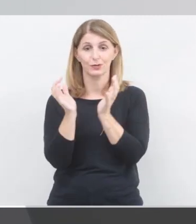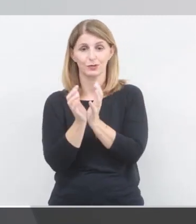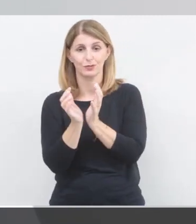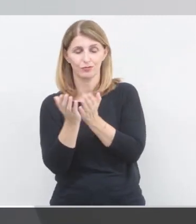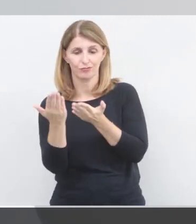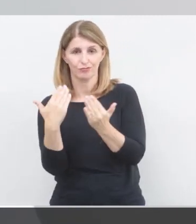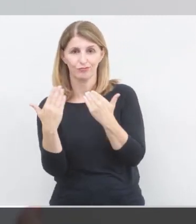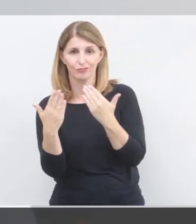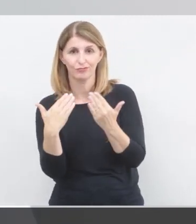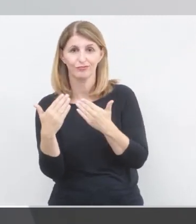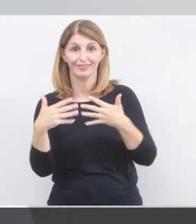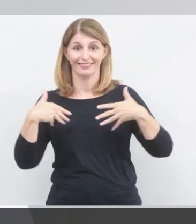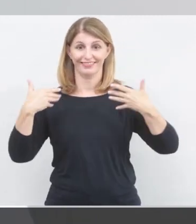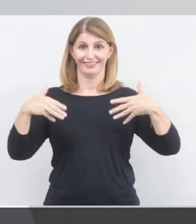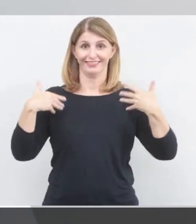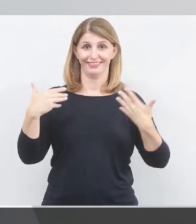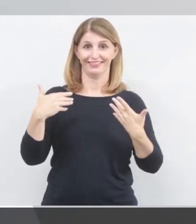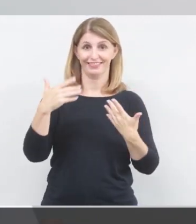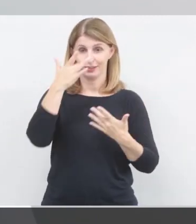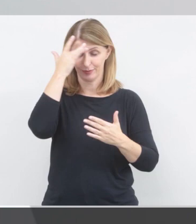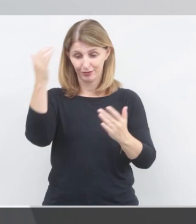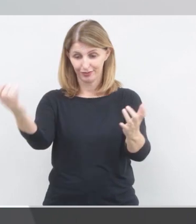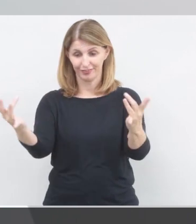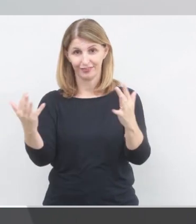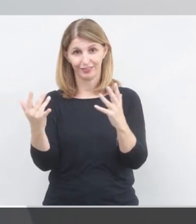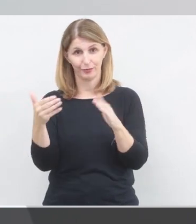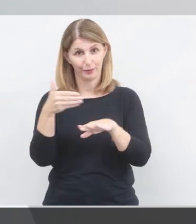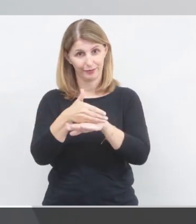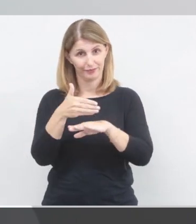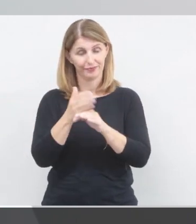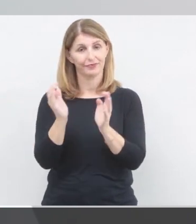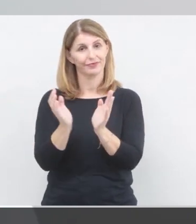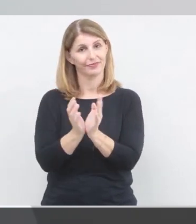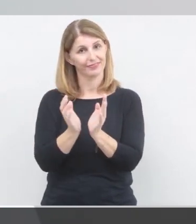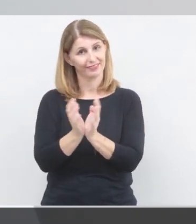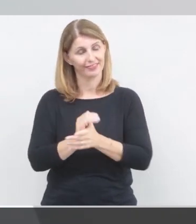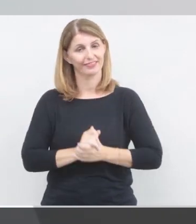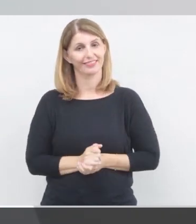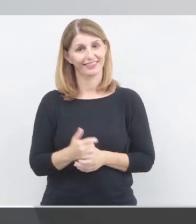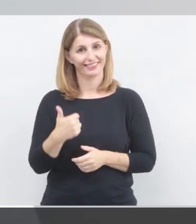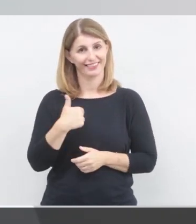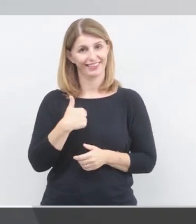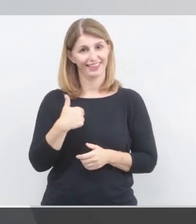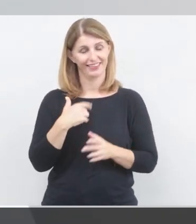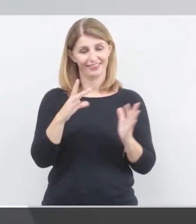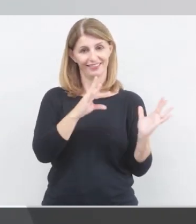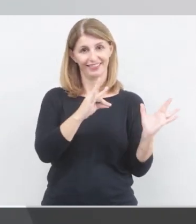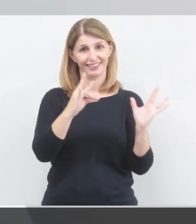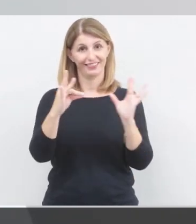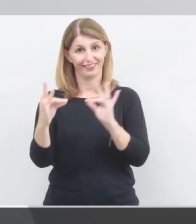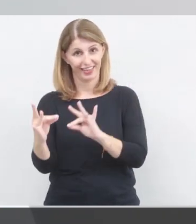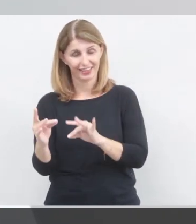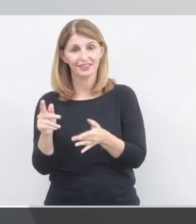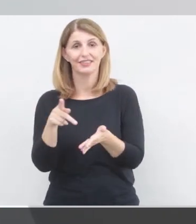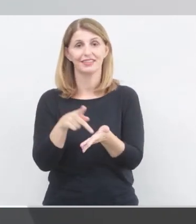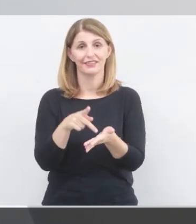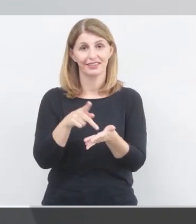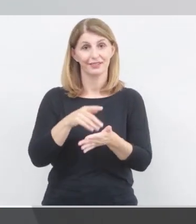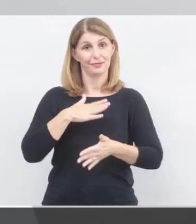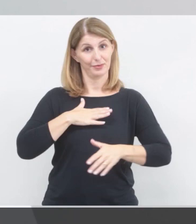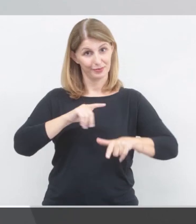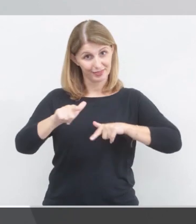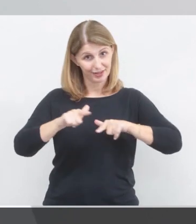nos grupos, a empolgação, a quantidade de gente vindo nos grupos. Então isso me traz um feedback de